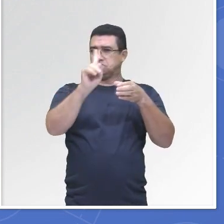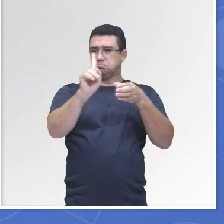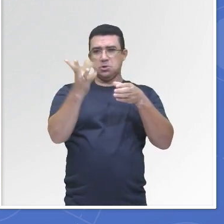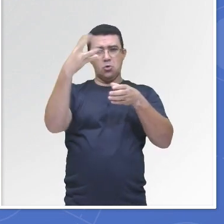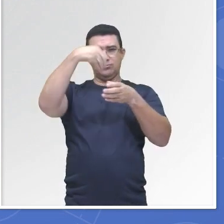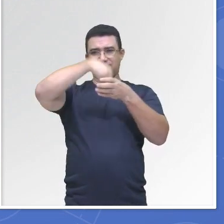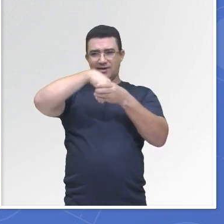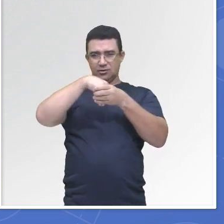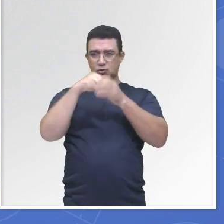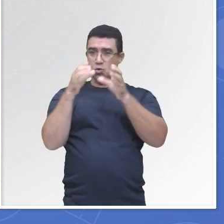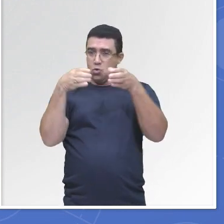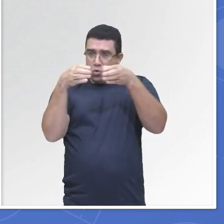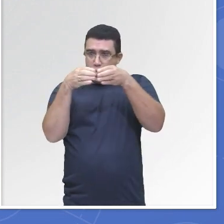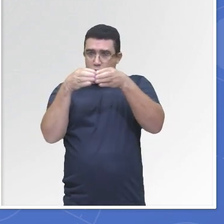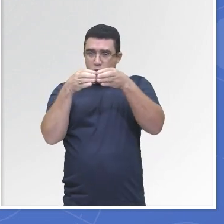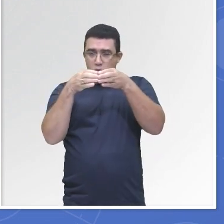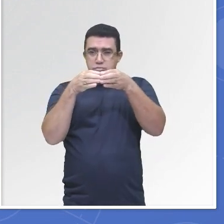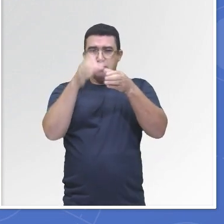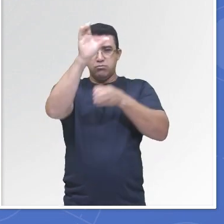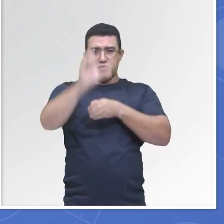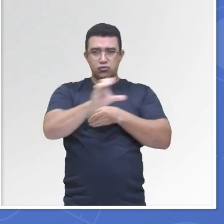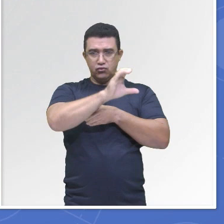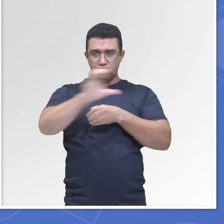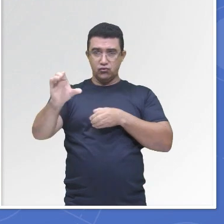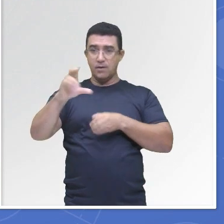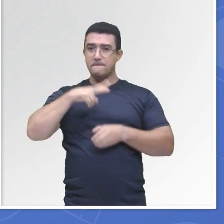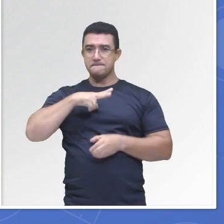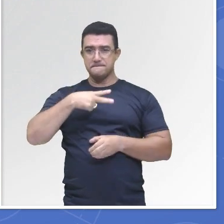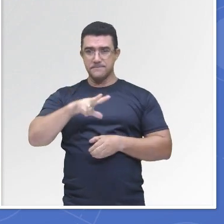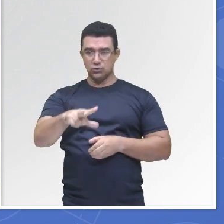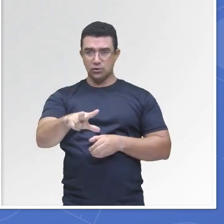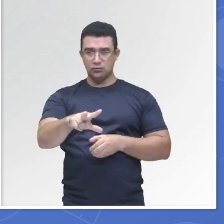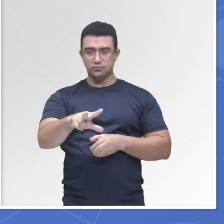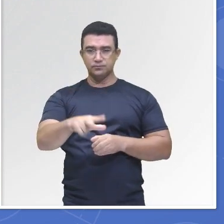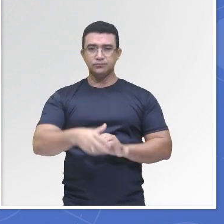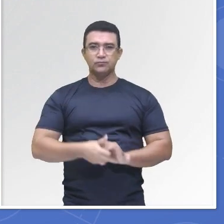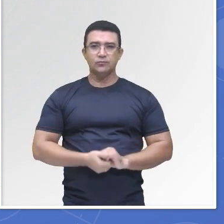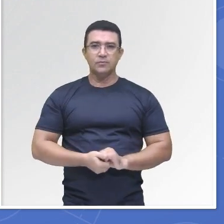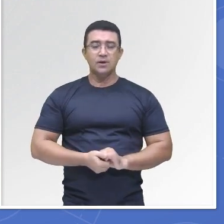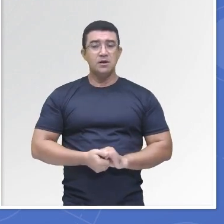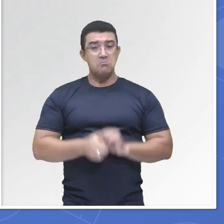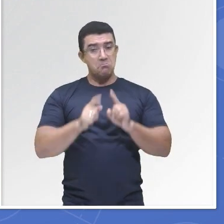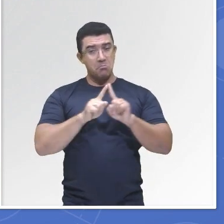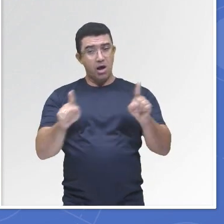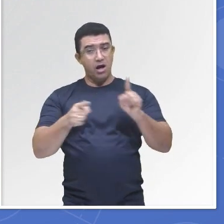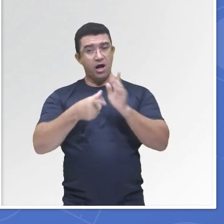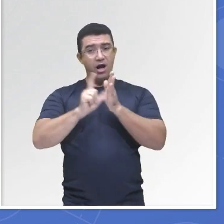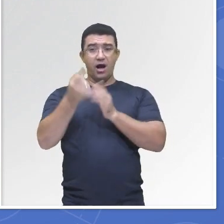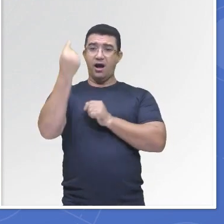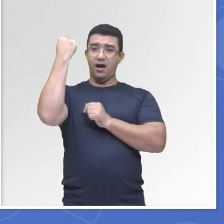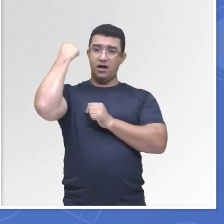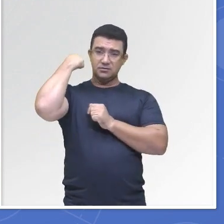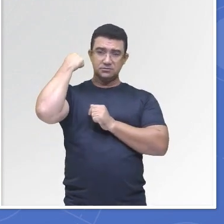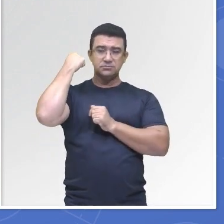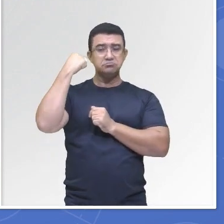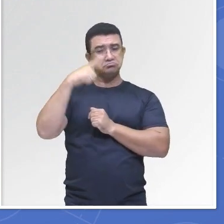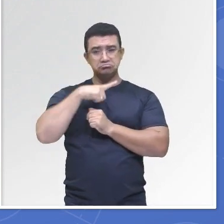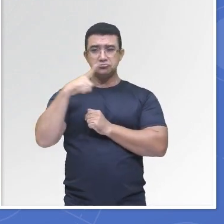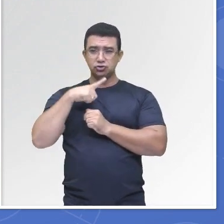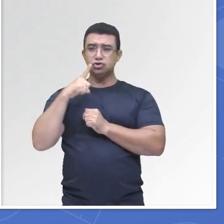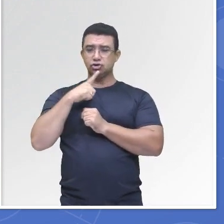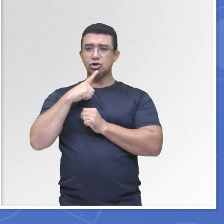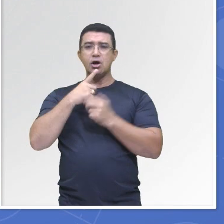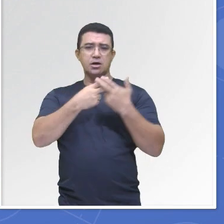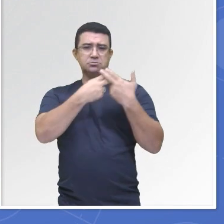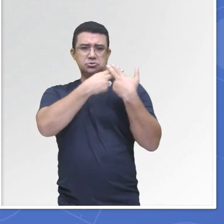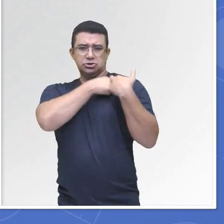pertenciam ao clero português, mas que, assim como os anteriores, estavam